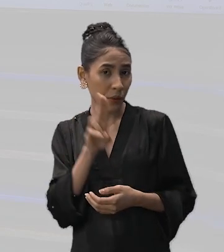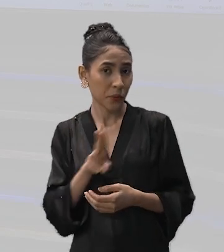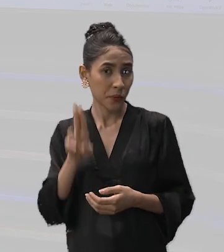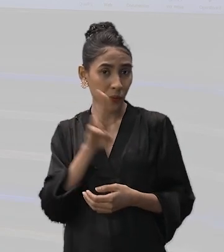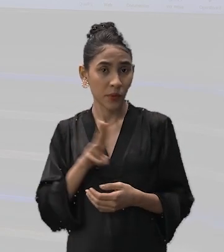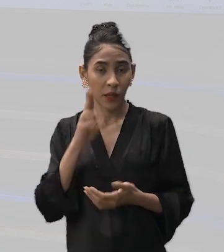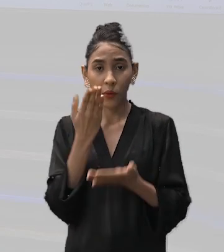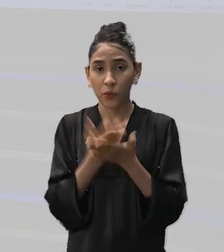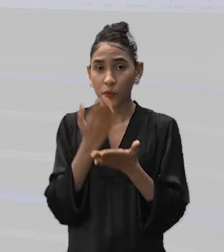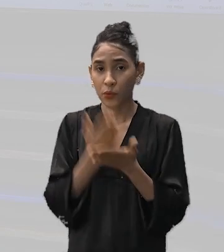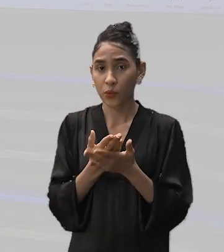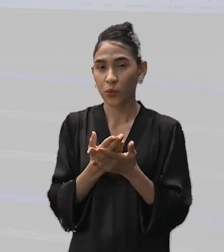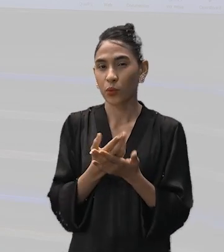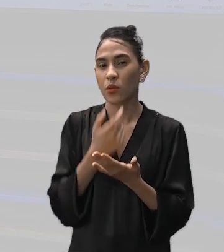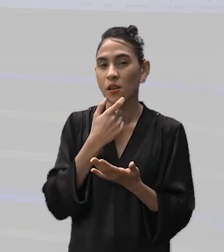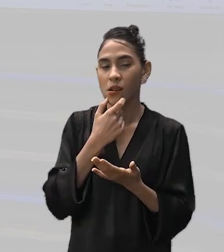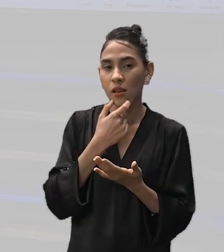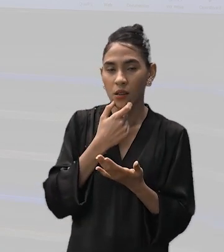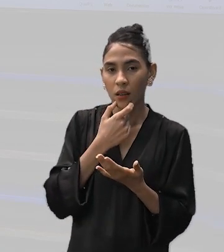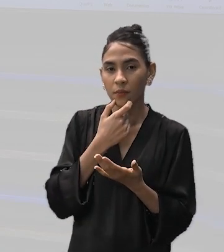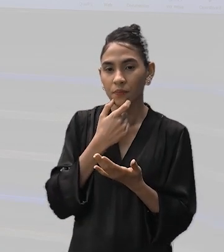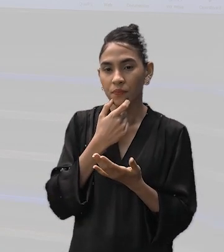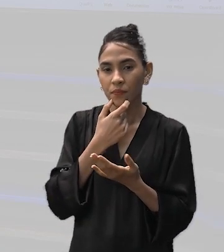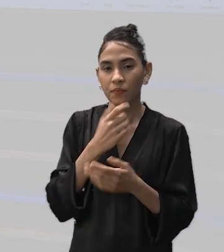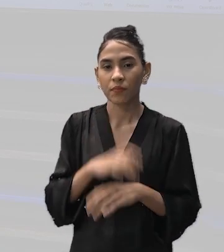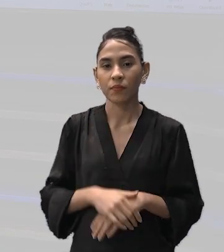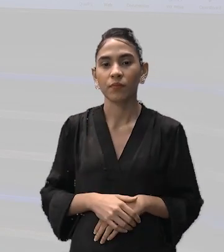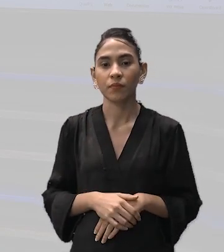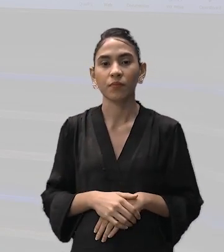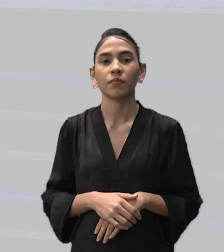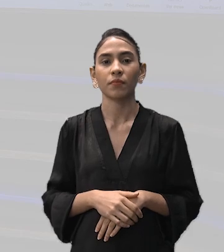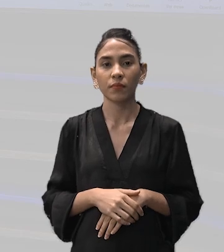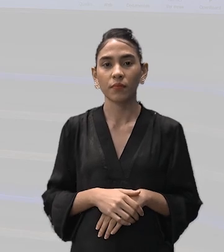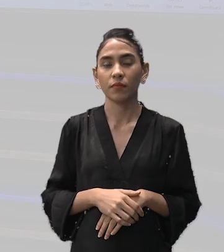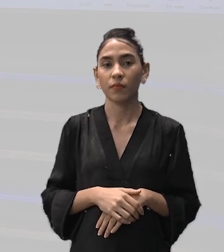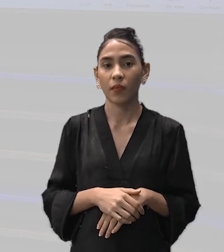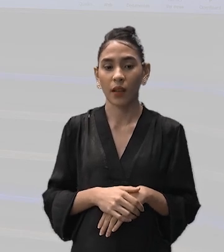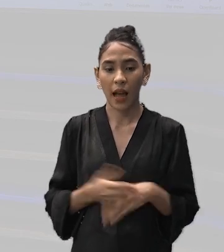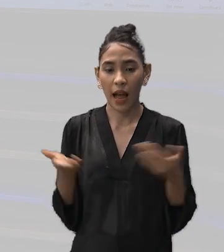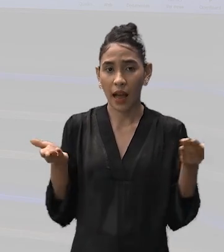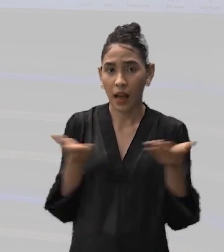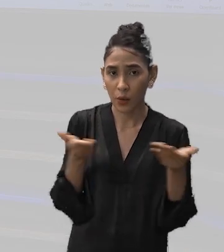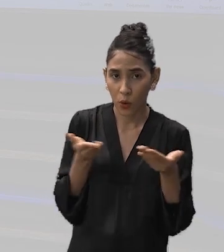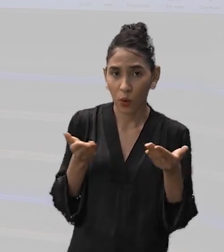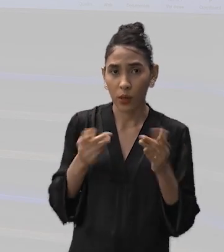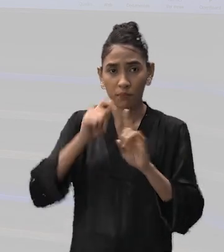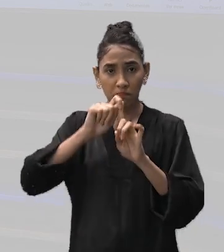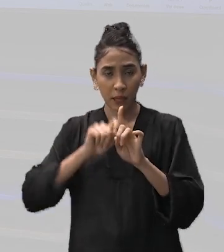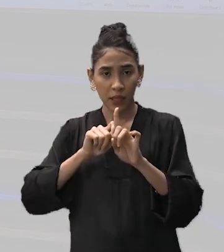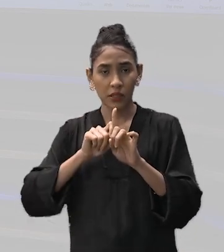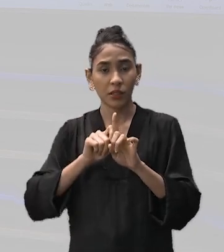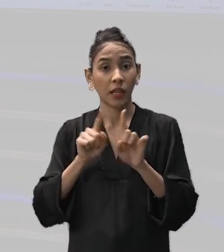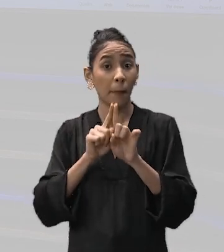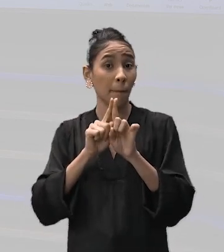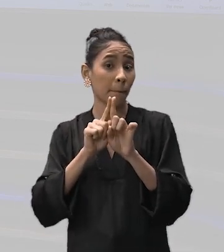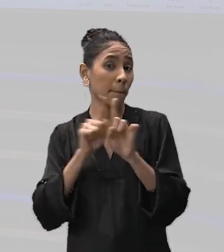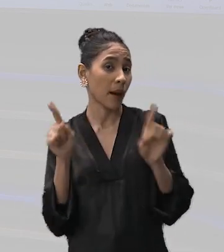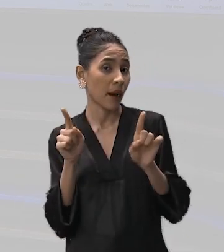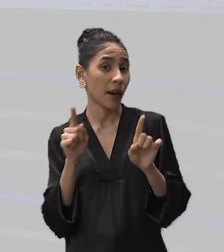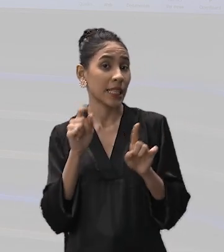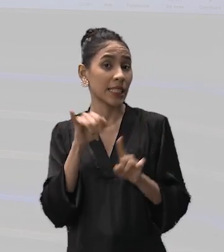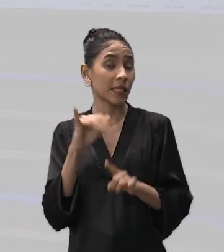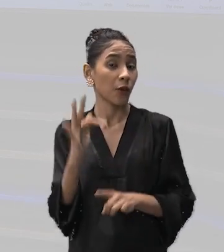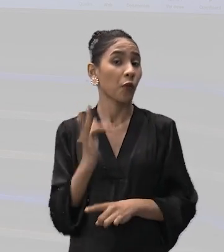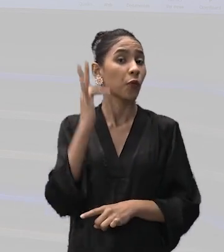utilizar o estudo da língua inglesa, por exemplo, da língua inglesa, naquele momento, naquele mês. Mas, de repente, no